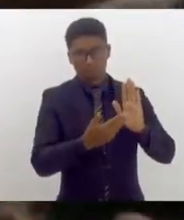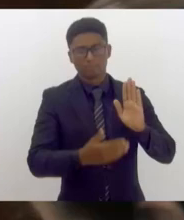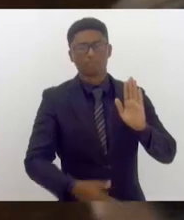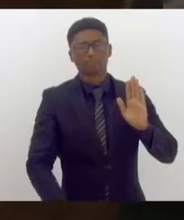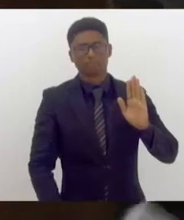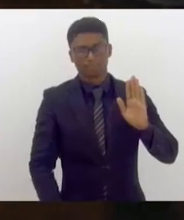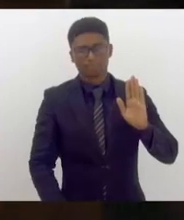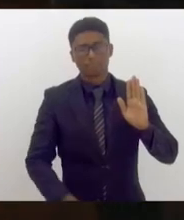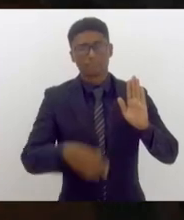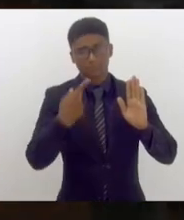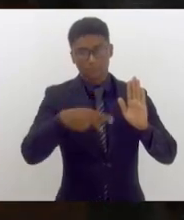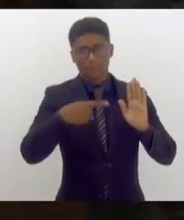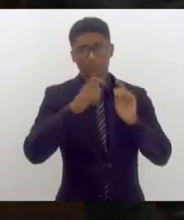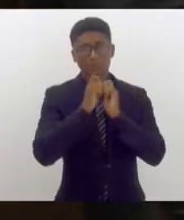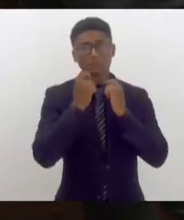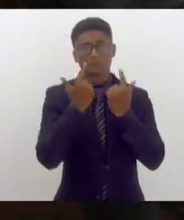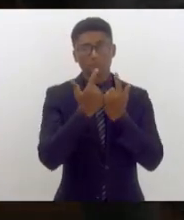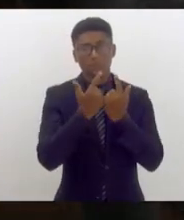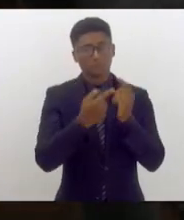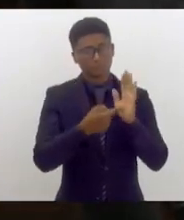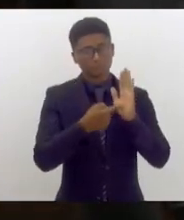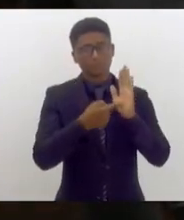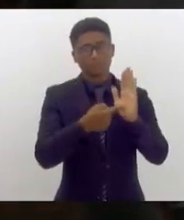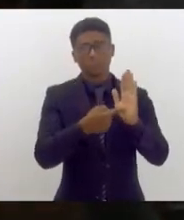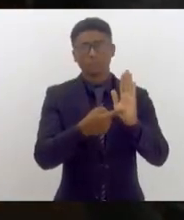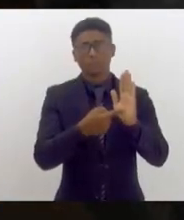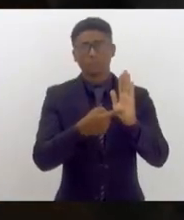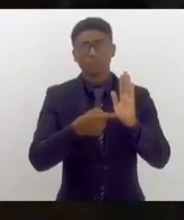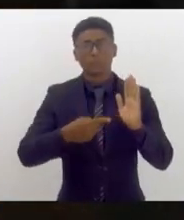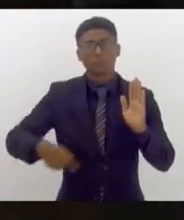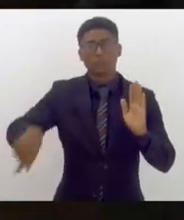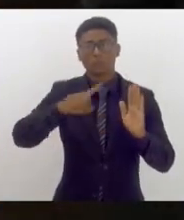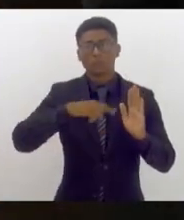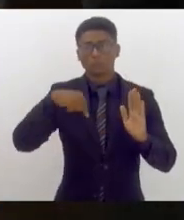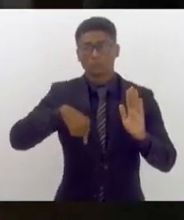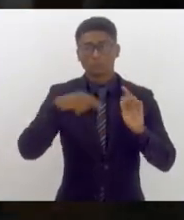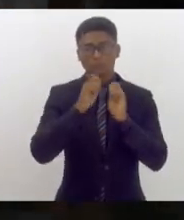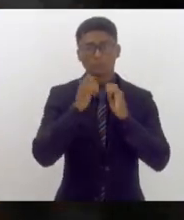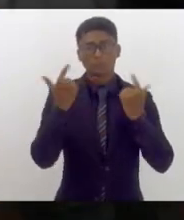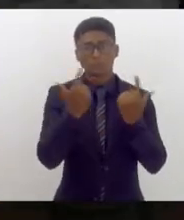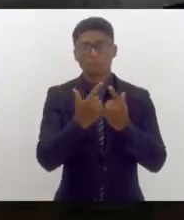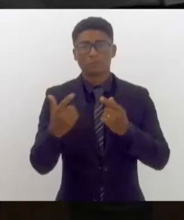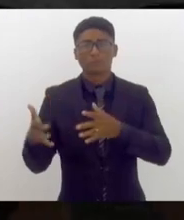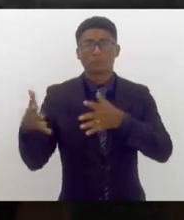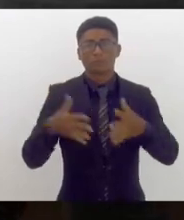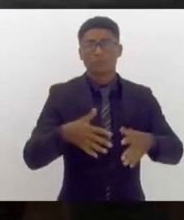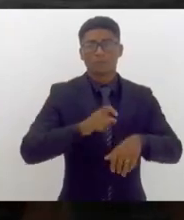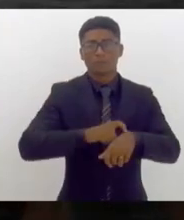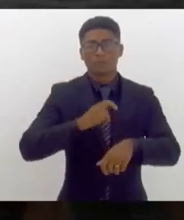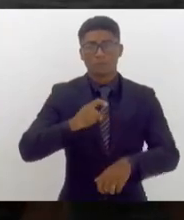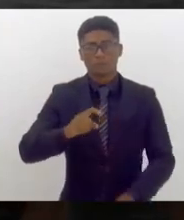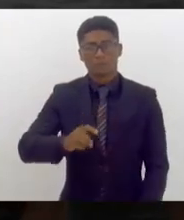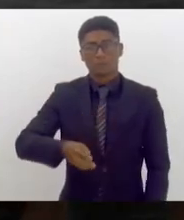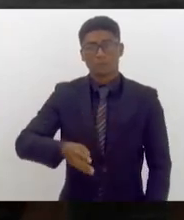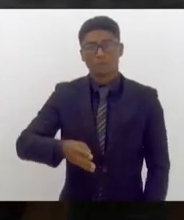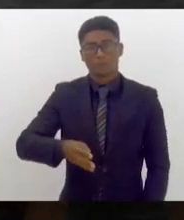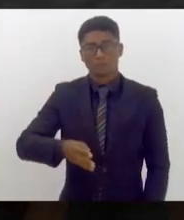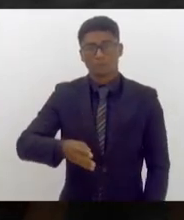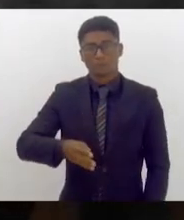o regimento interno oportuniza que nós cheguemos aqui no plenário às 13 horas, o livro está